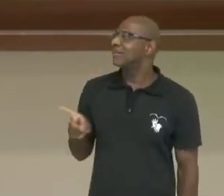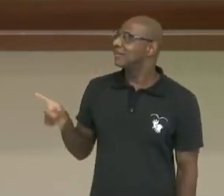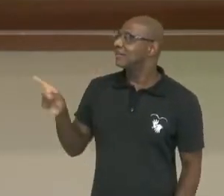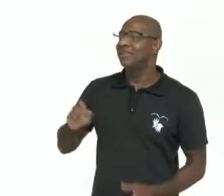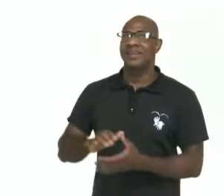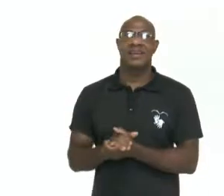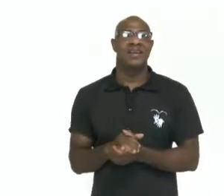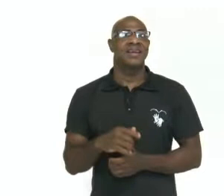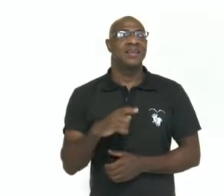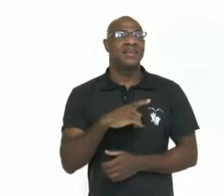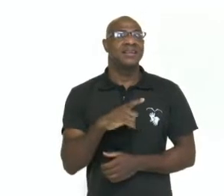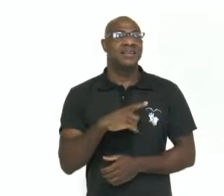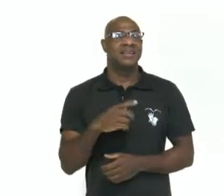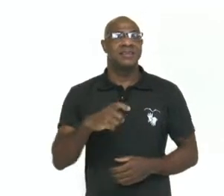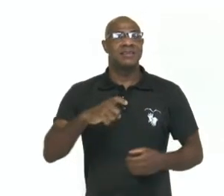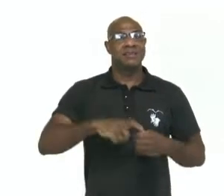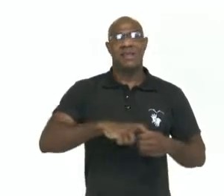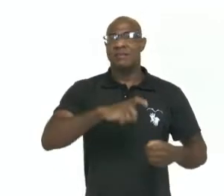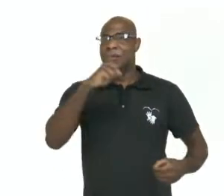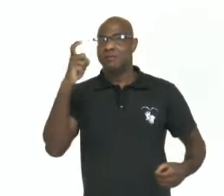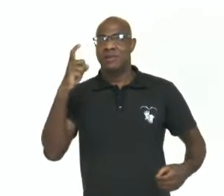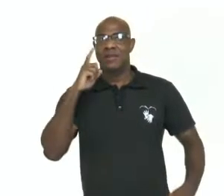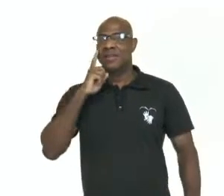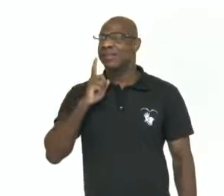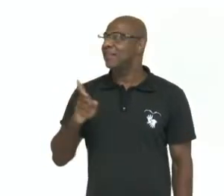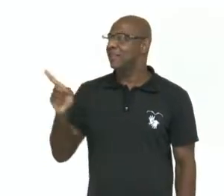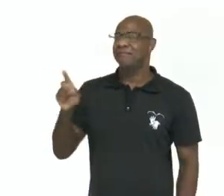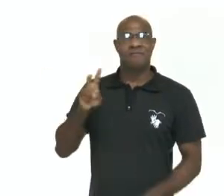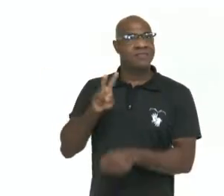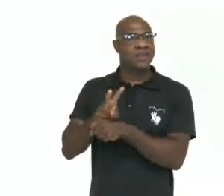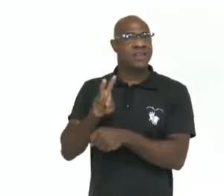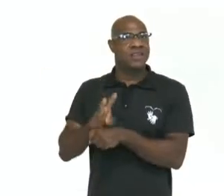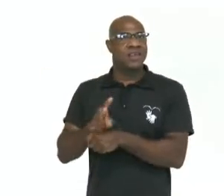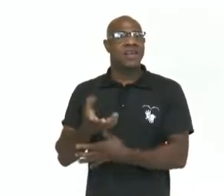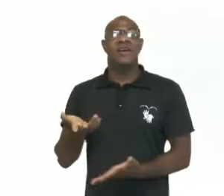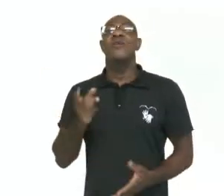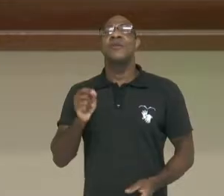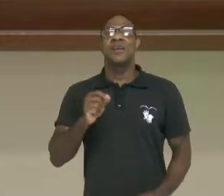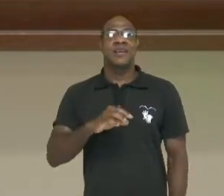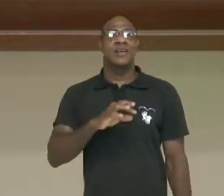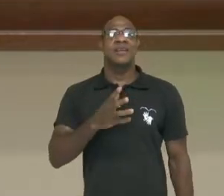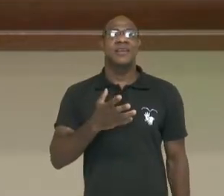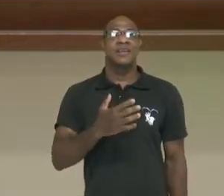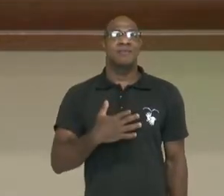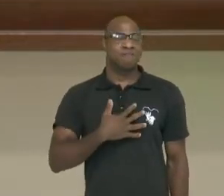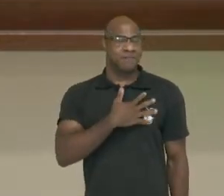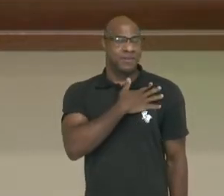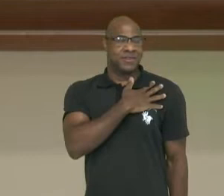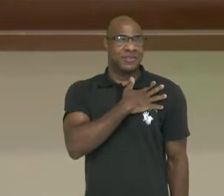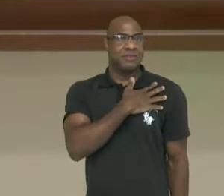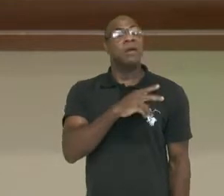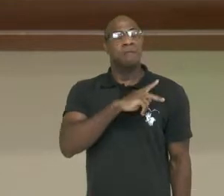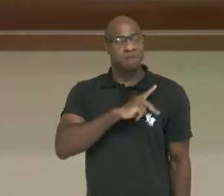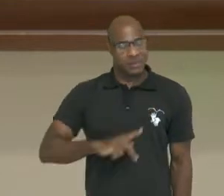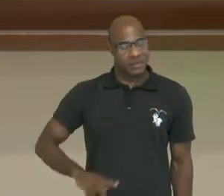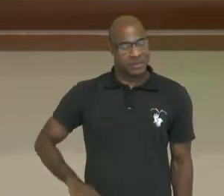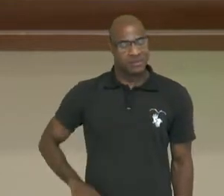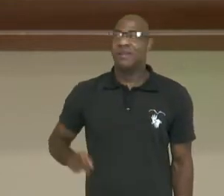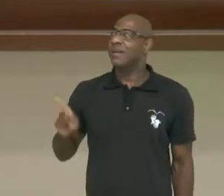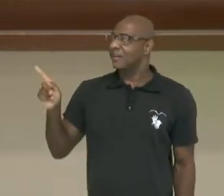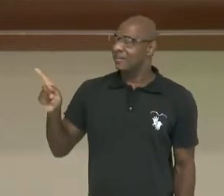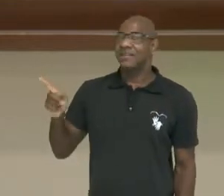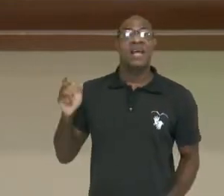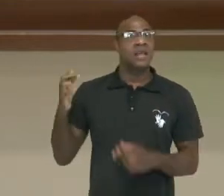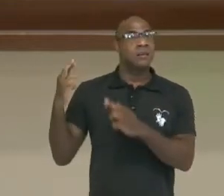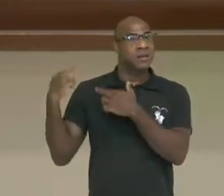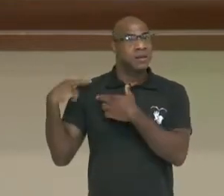os dragões da independência que nós temos ali, que é a guarda presidencial, que nós temos no Brasil, que é